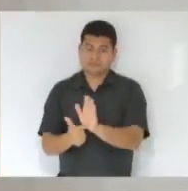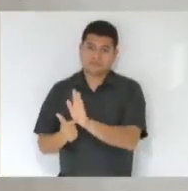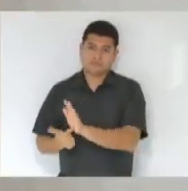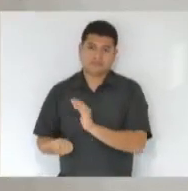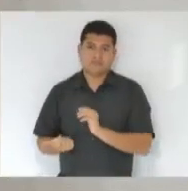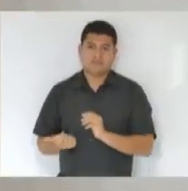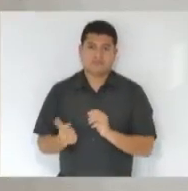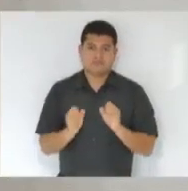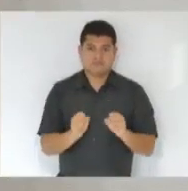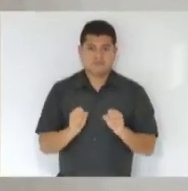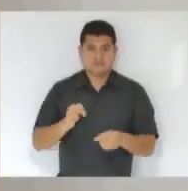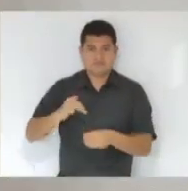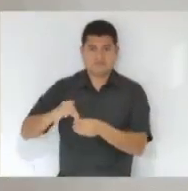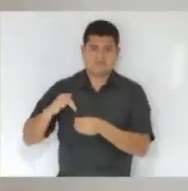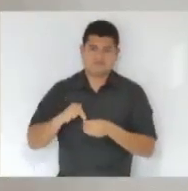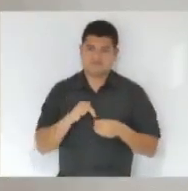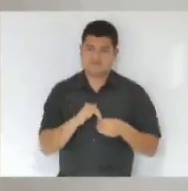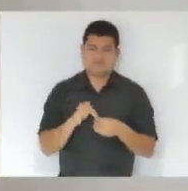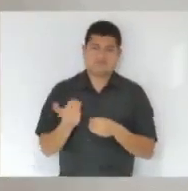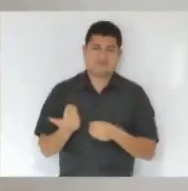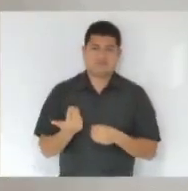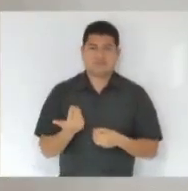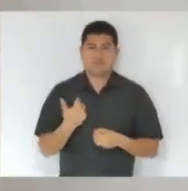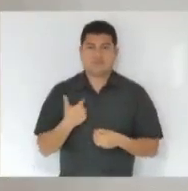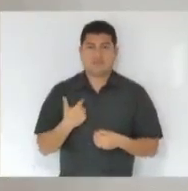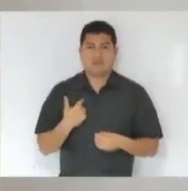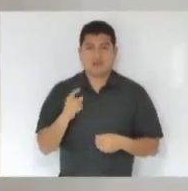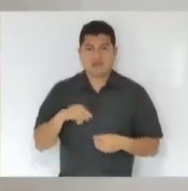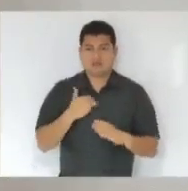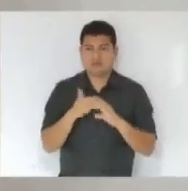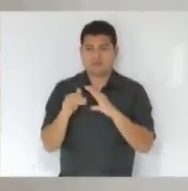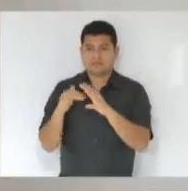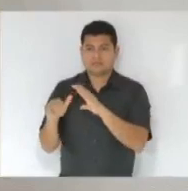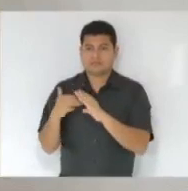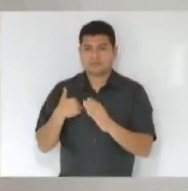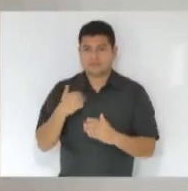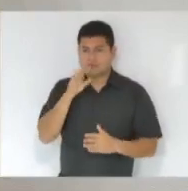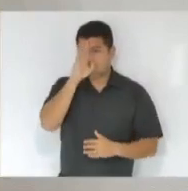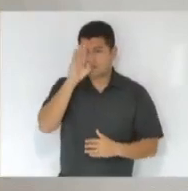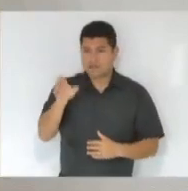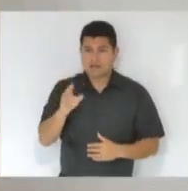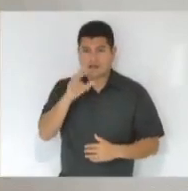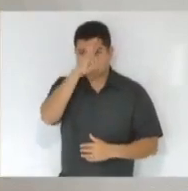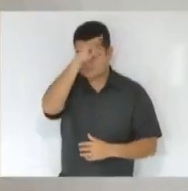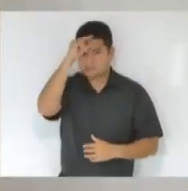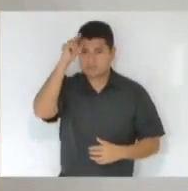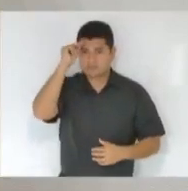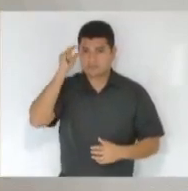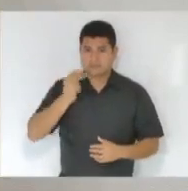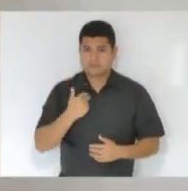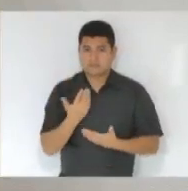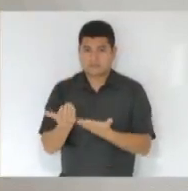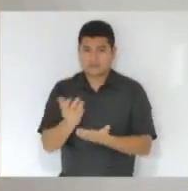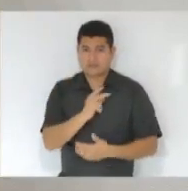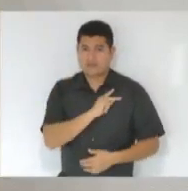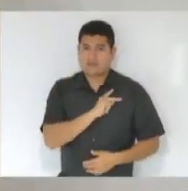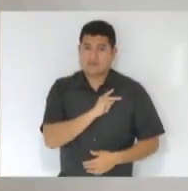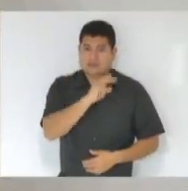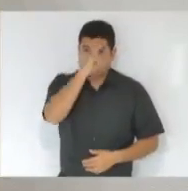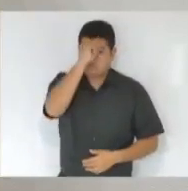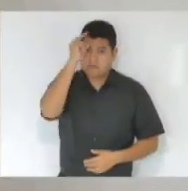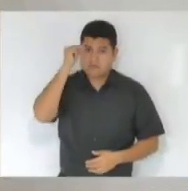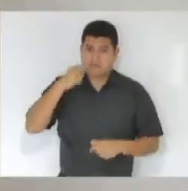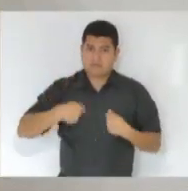que eram encaminhados diretamente às prefeituras, e os prefeitos deveriam apresentar